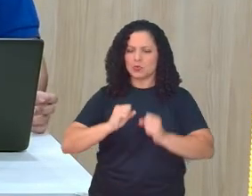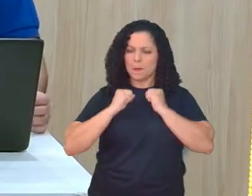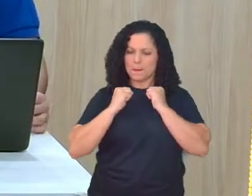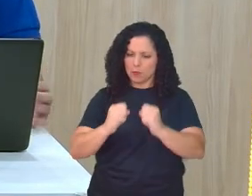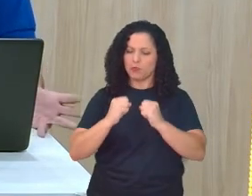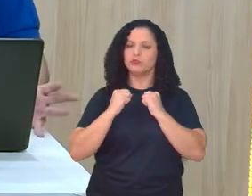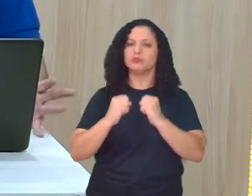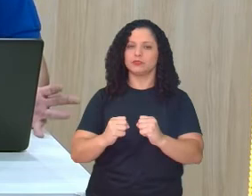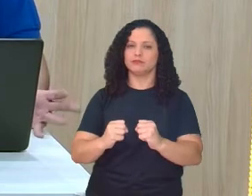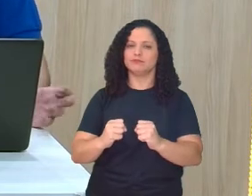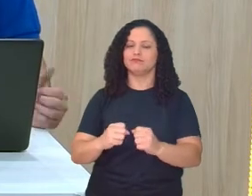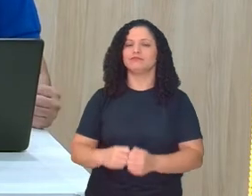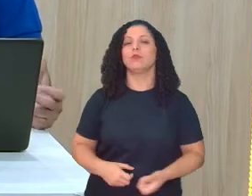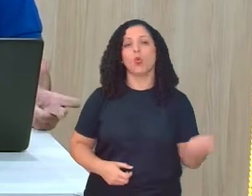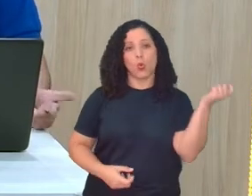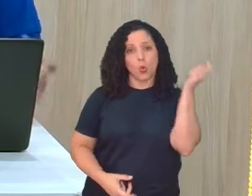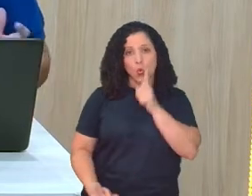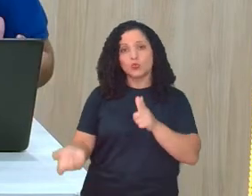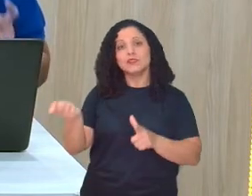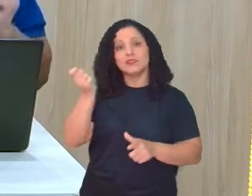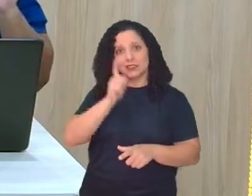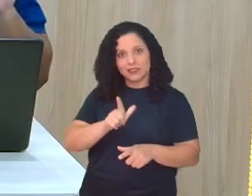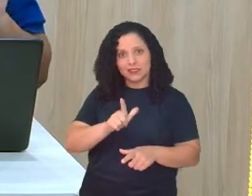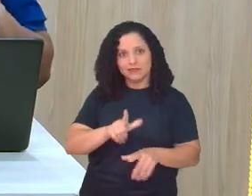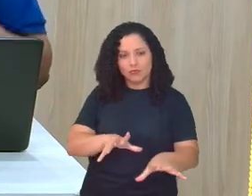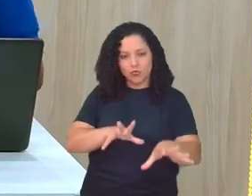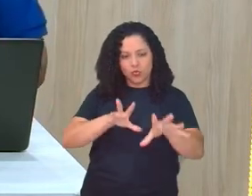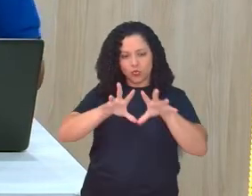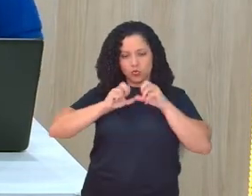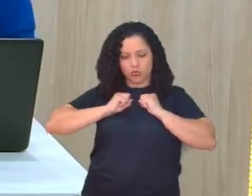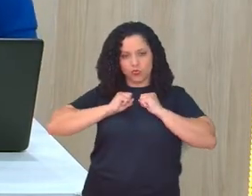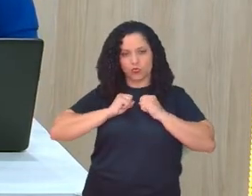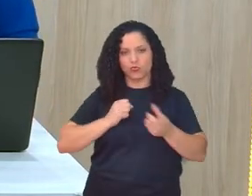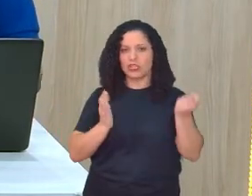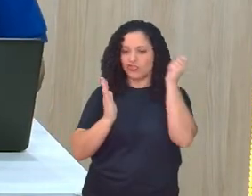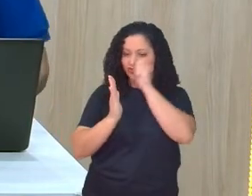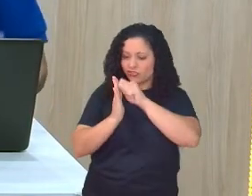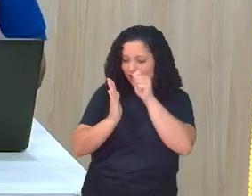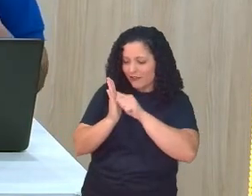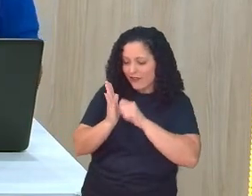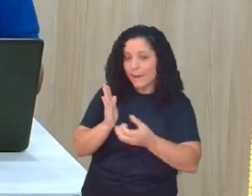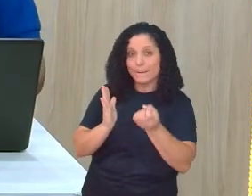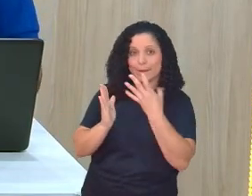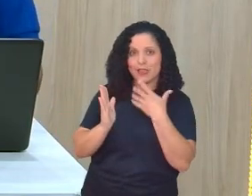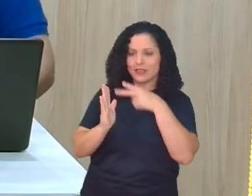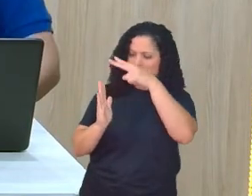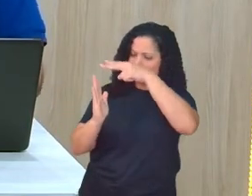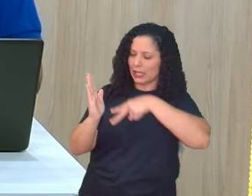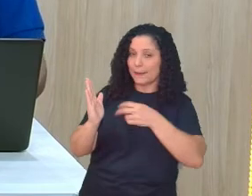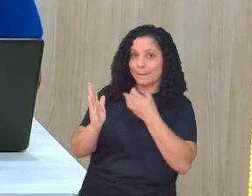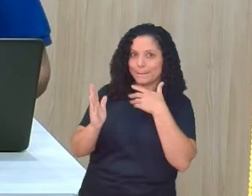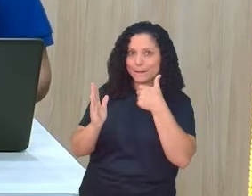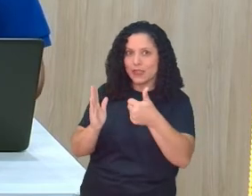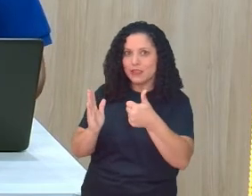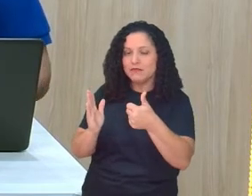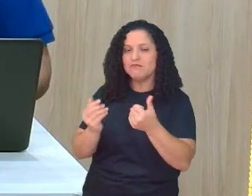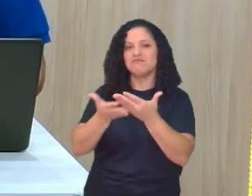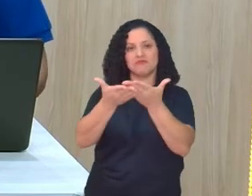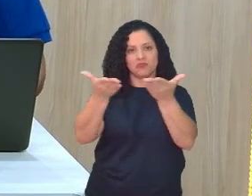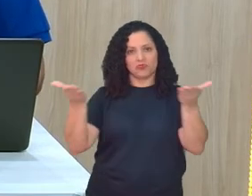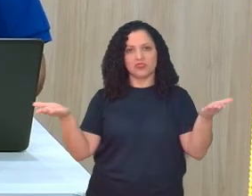E quanto mais vocês conseguirem se apropriar e, assim, conseguir escrever bem e ler bem, pode dar para